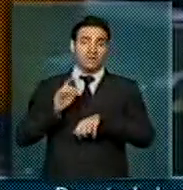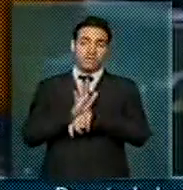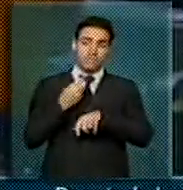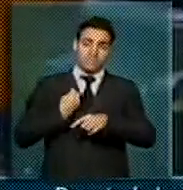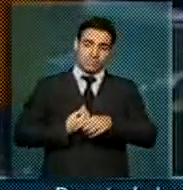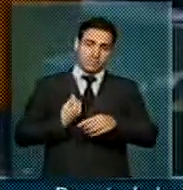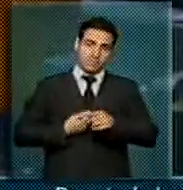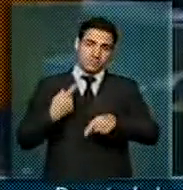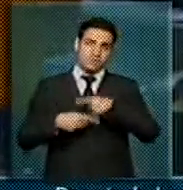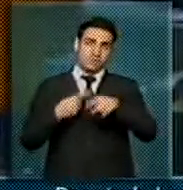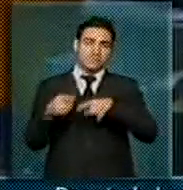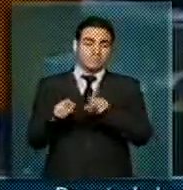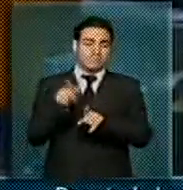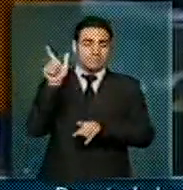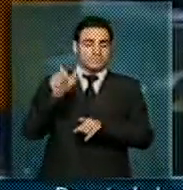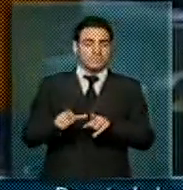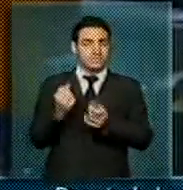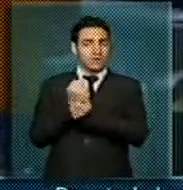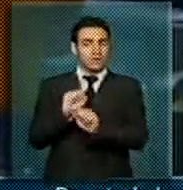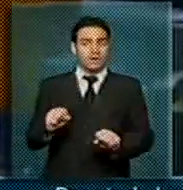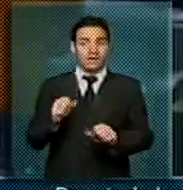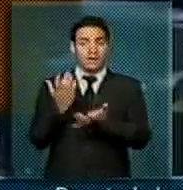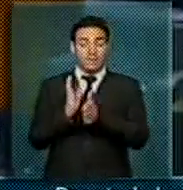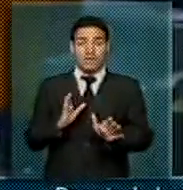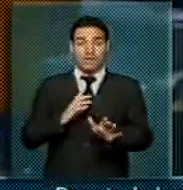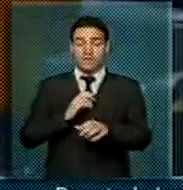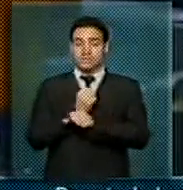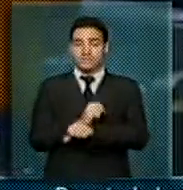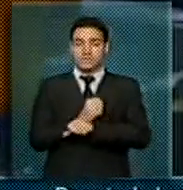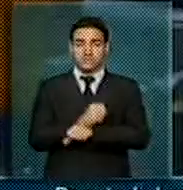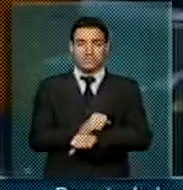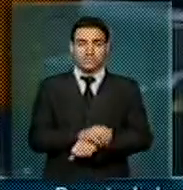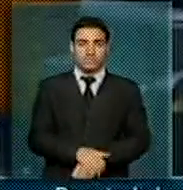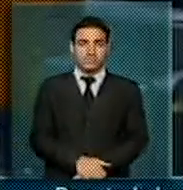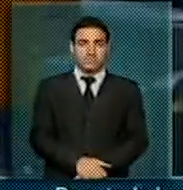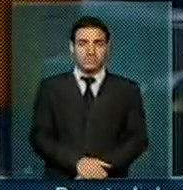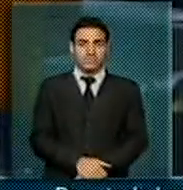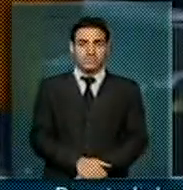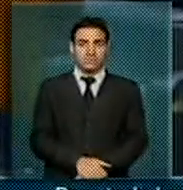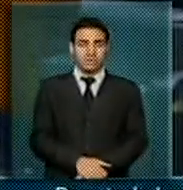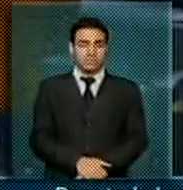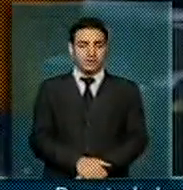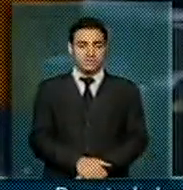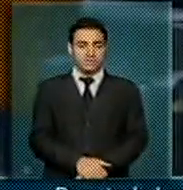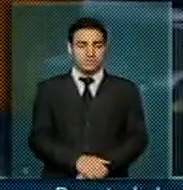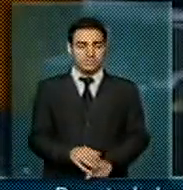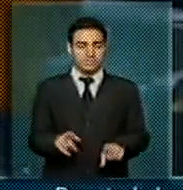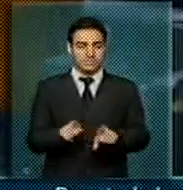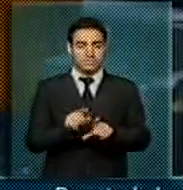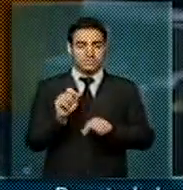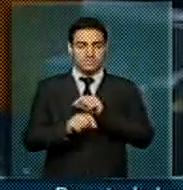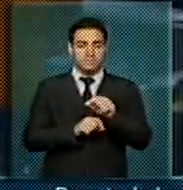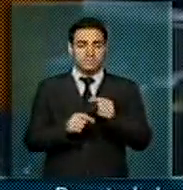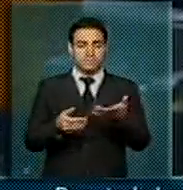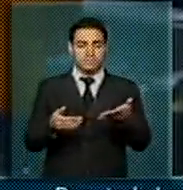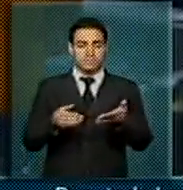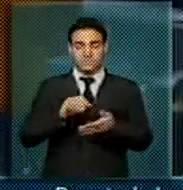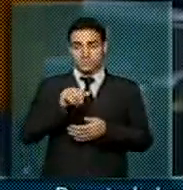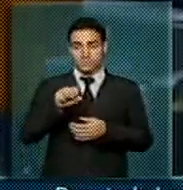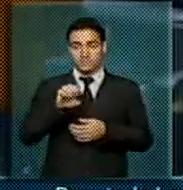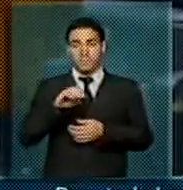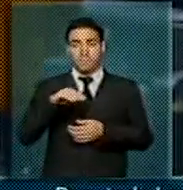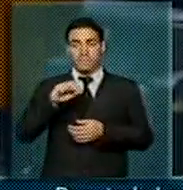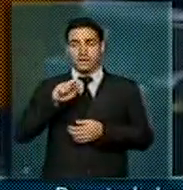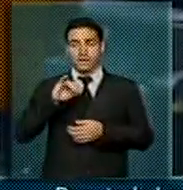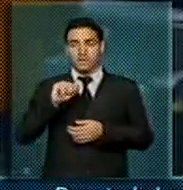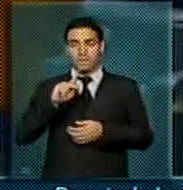o processo de escravidão nesse país. Nós queremos aproveitar a oportunidade, cumprimentar Dom José Maria Pires,